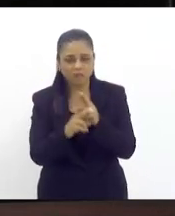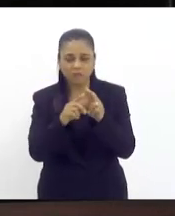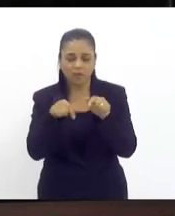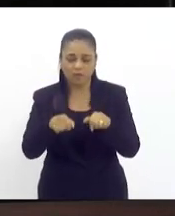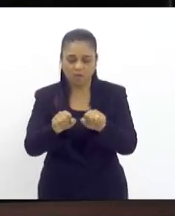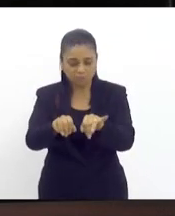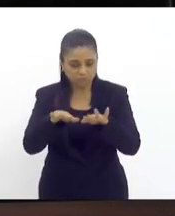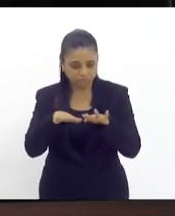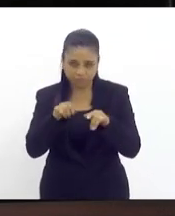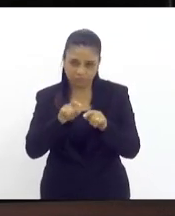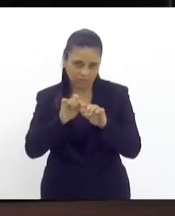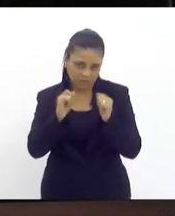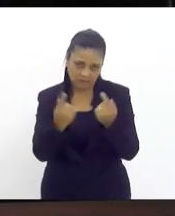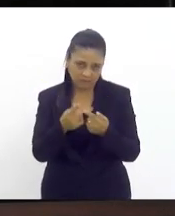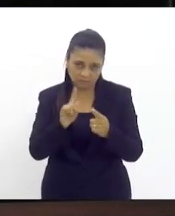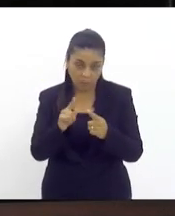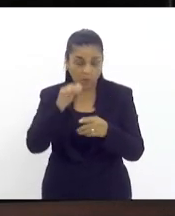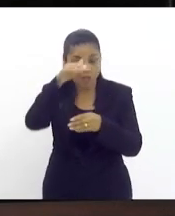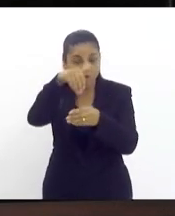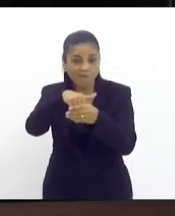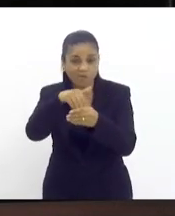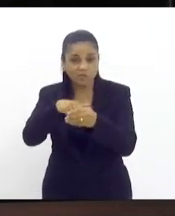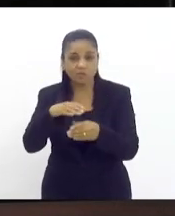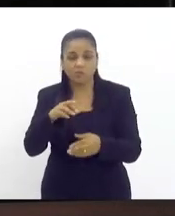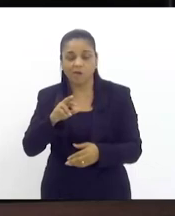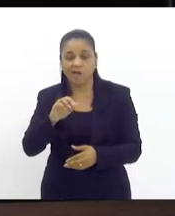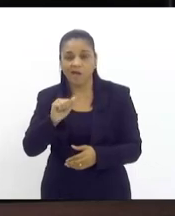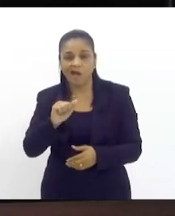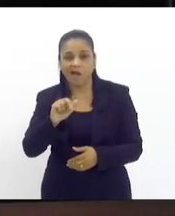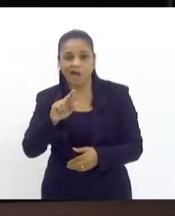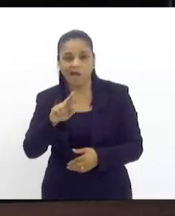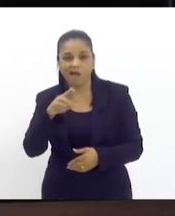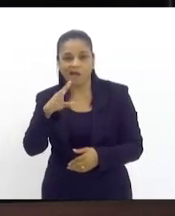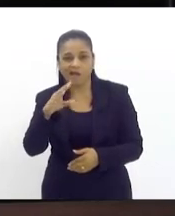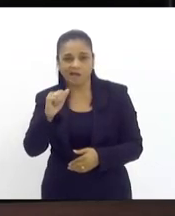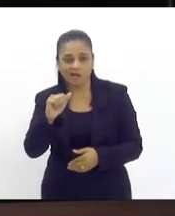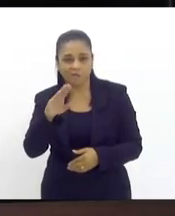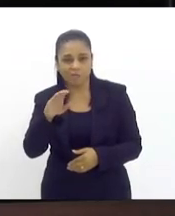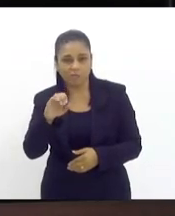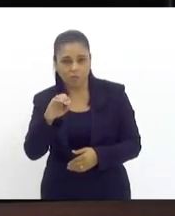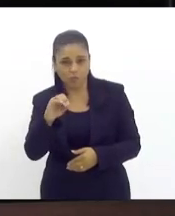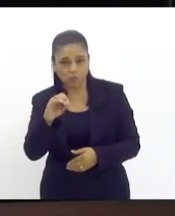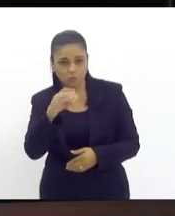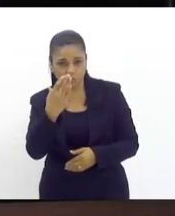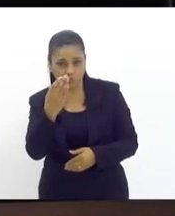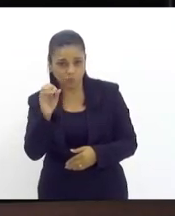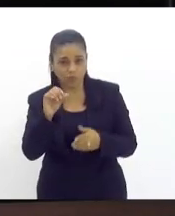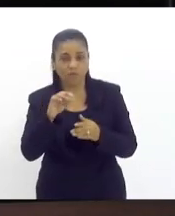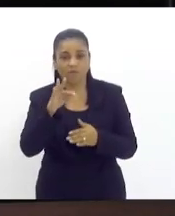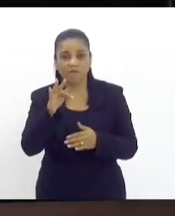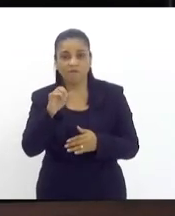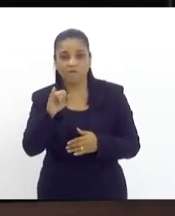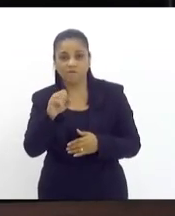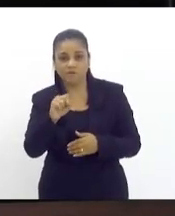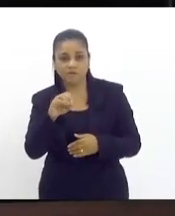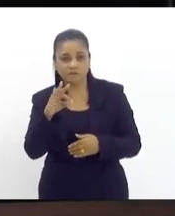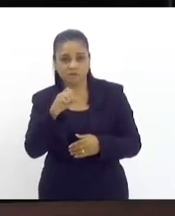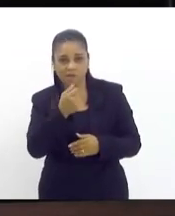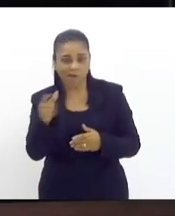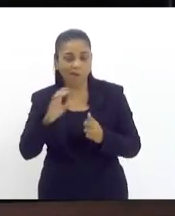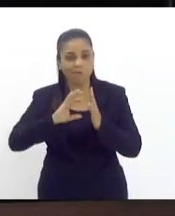nacional que é a votação do arcabouço fiscal e quero fazer uma saudação a bancada do meu partido o pessoal